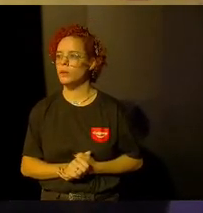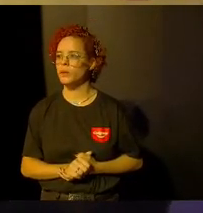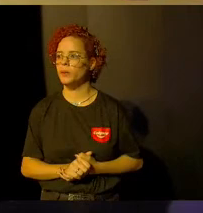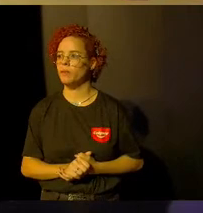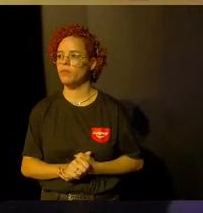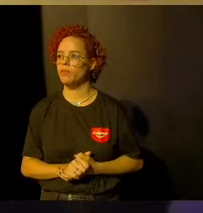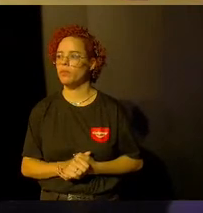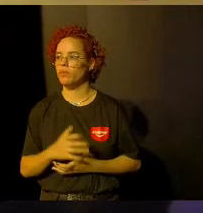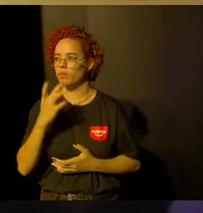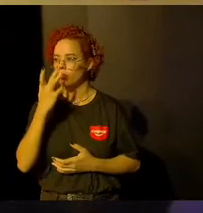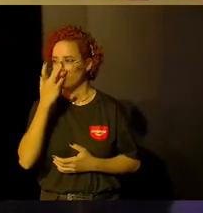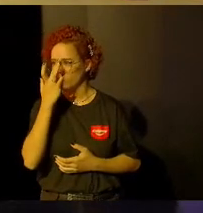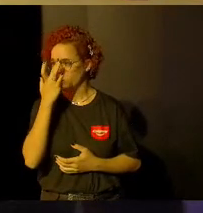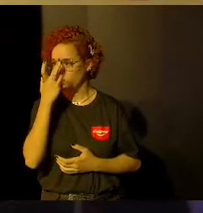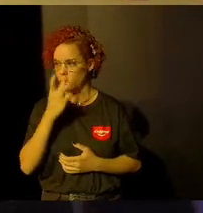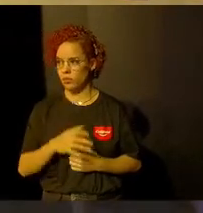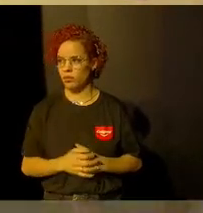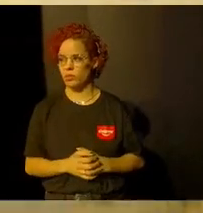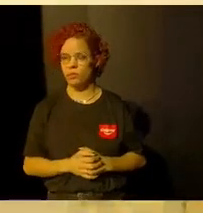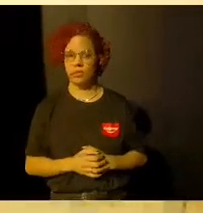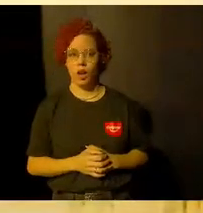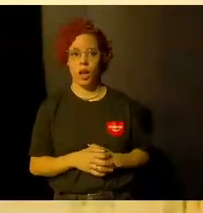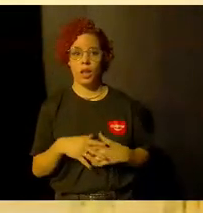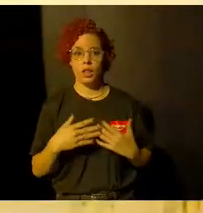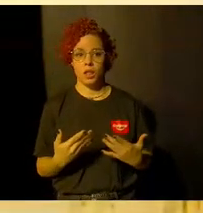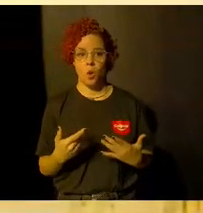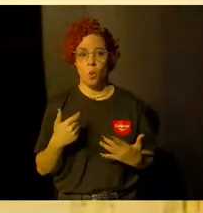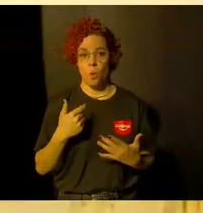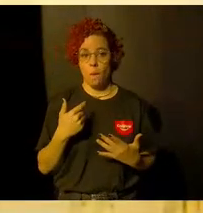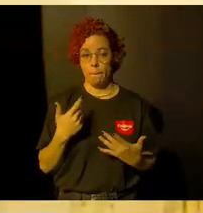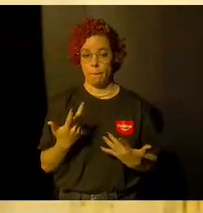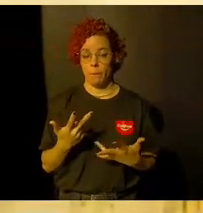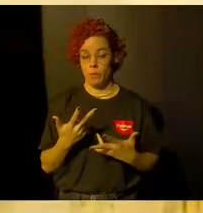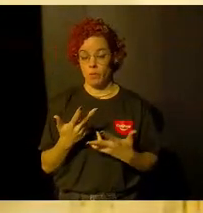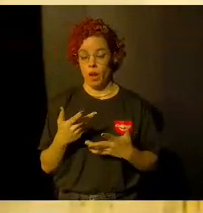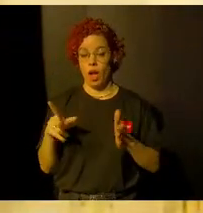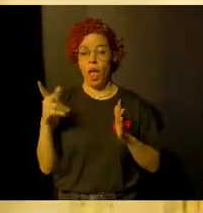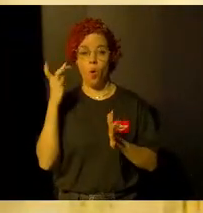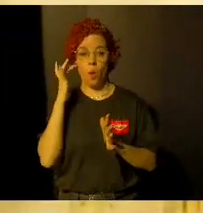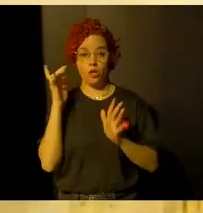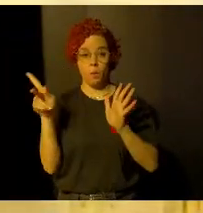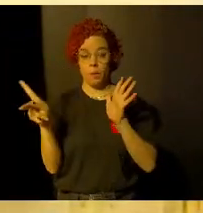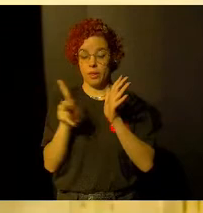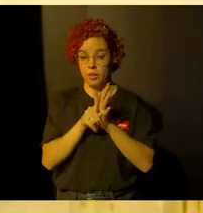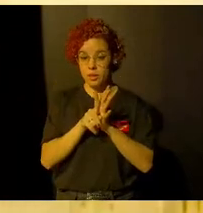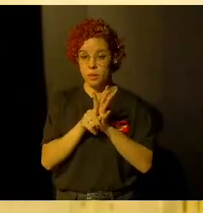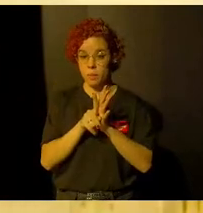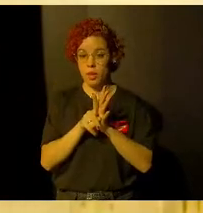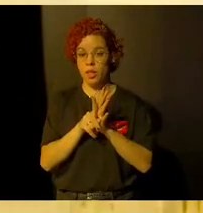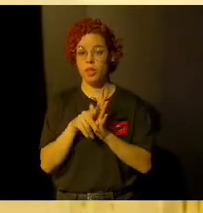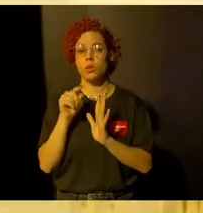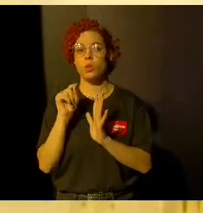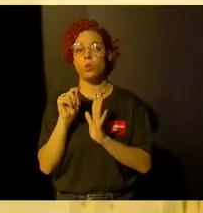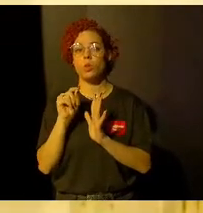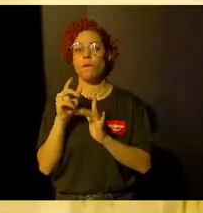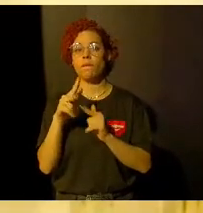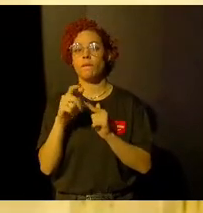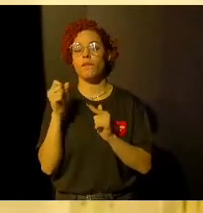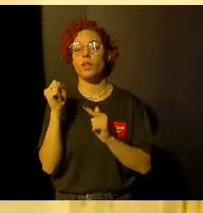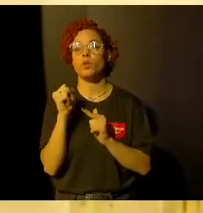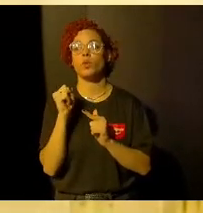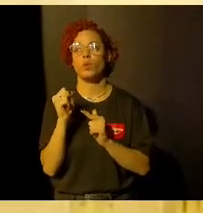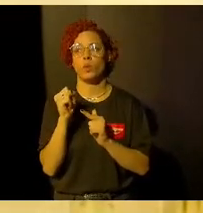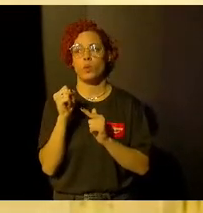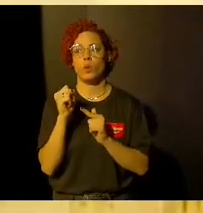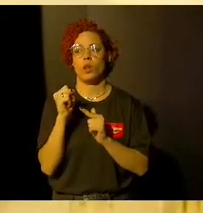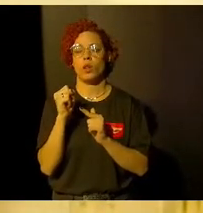custando do pertencimento do Eu acho que o pertencimento da Vitória acaba por ser também pertencimento